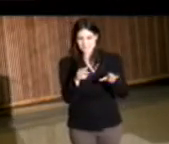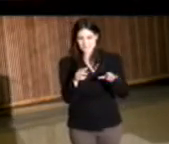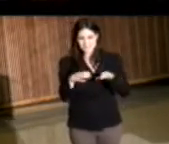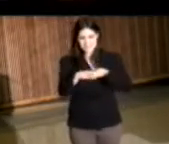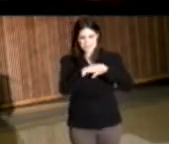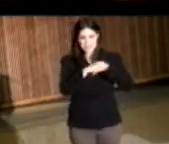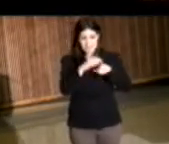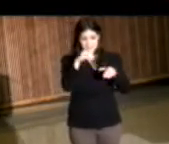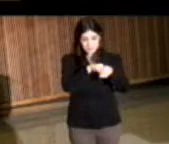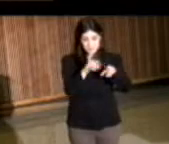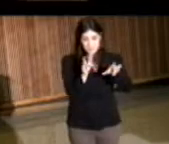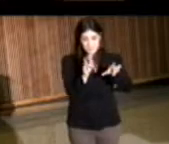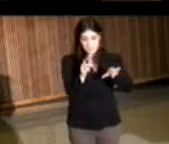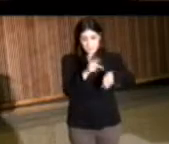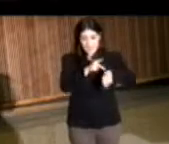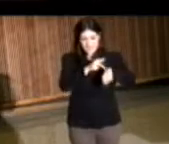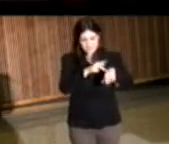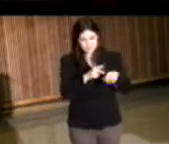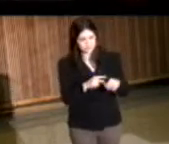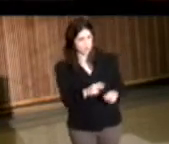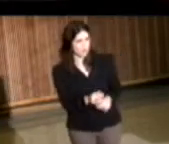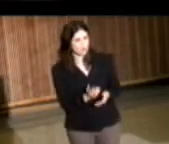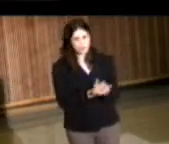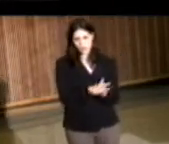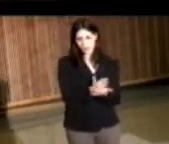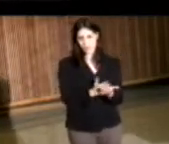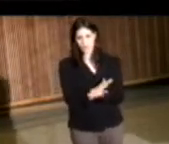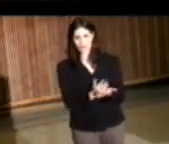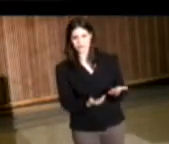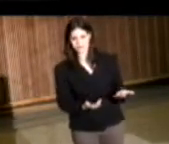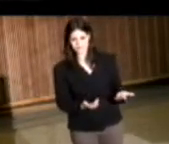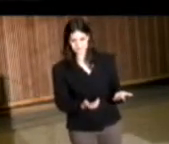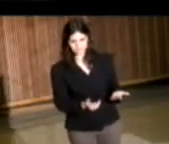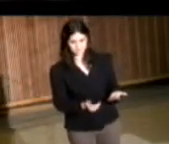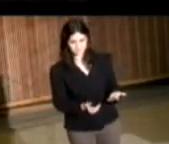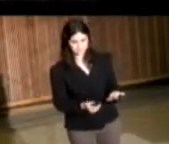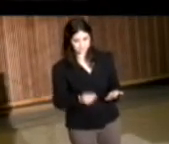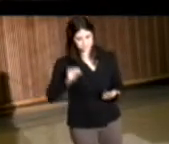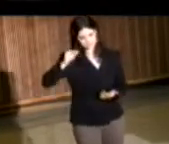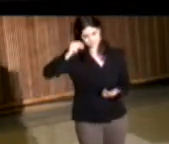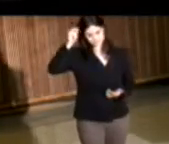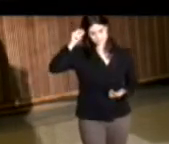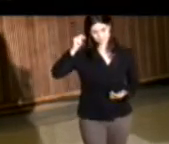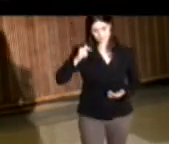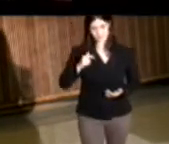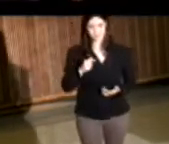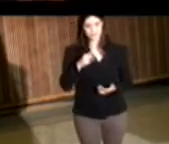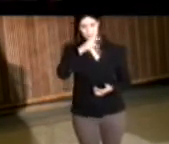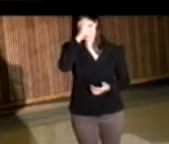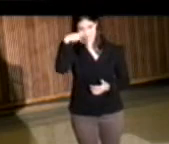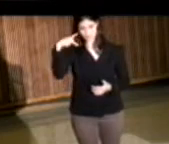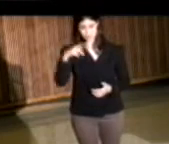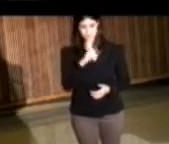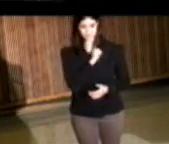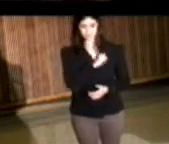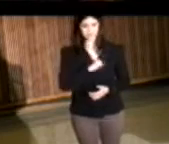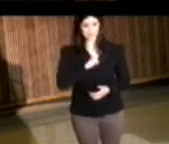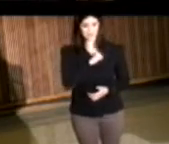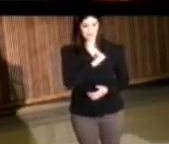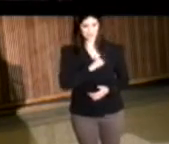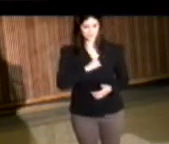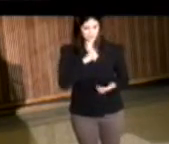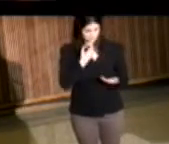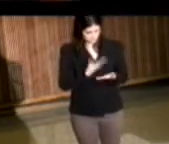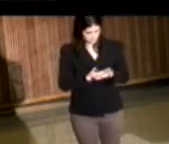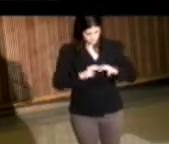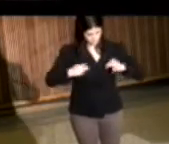Eu me lembro uma vez que eu estava estudando com o Dr. Chet, estava no seminário ainda, e nós estávamos numa mesa estudando o texto em grego, ele falando